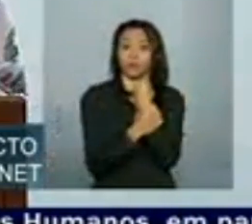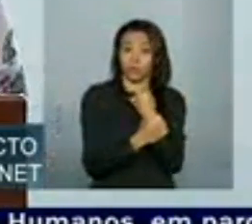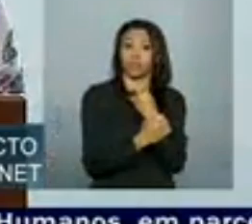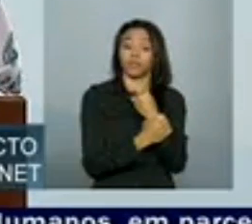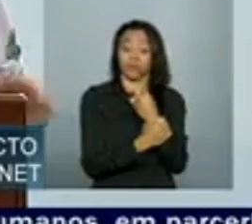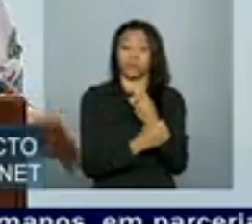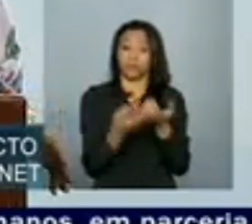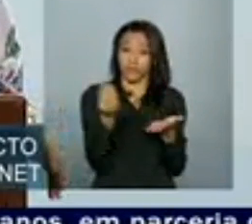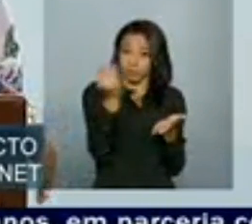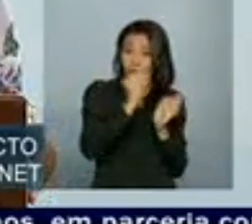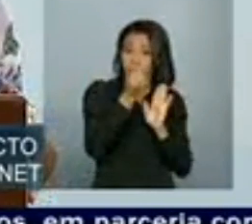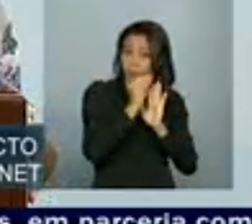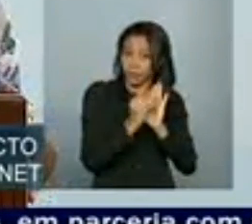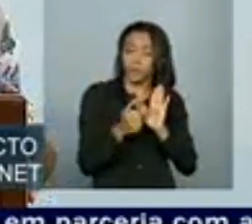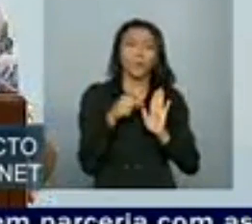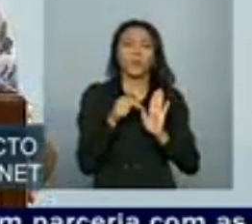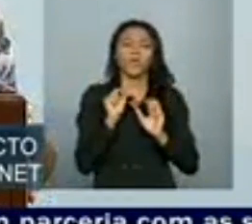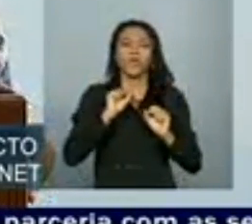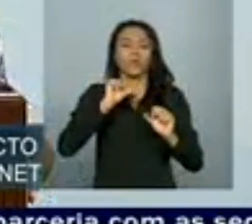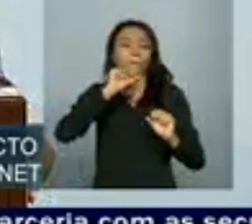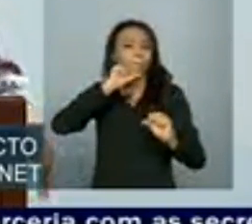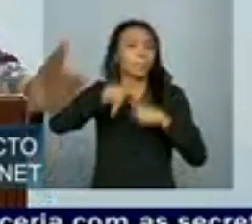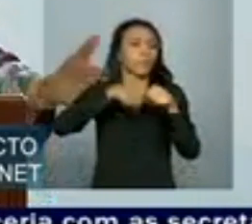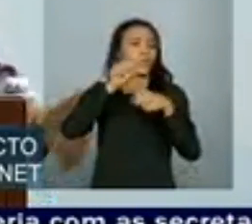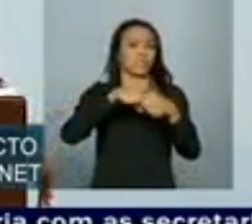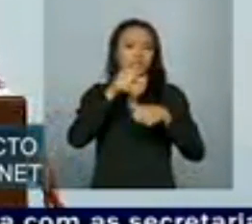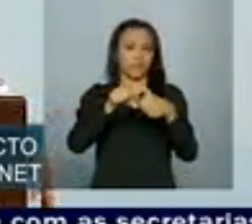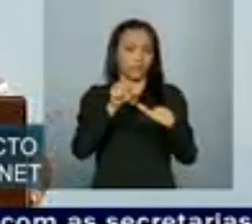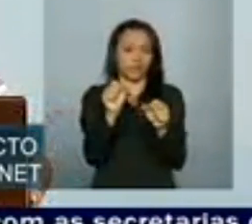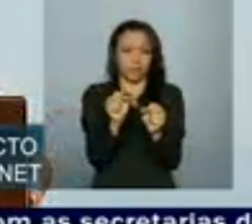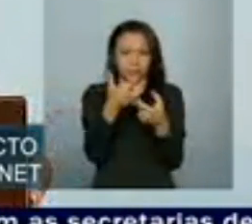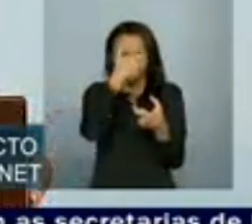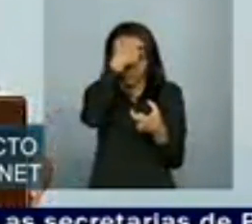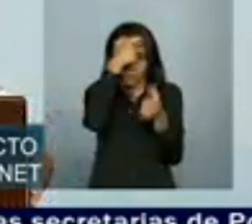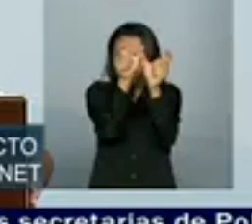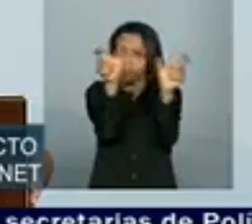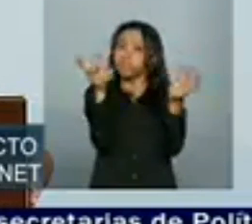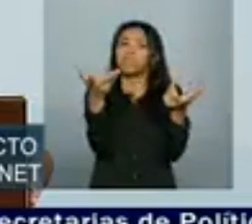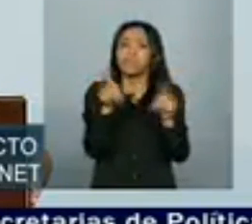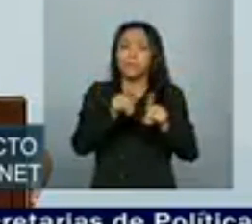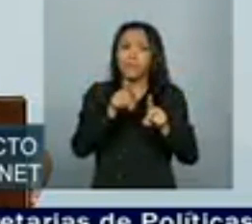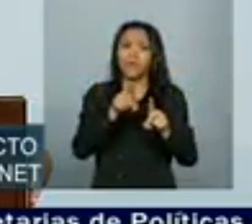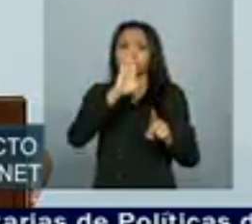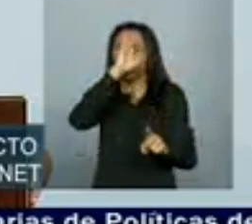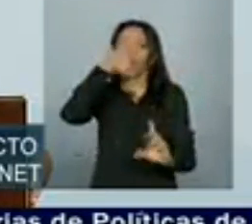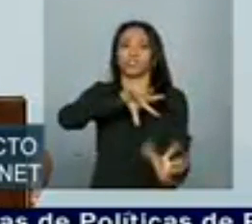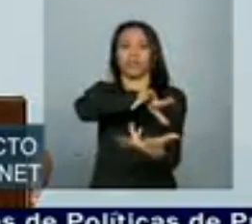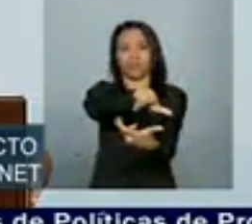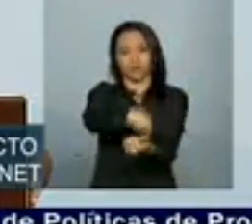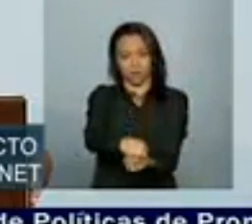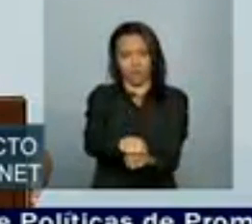uma modificação na concepção, inclusive internacional, de marco